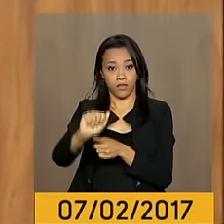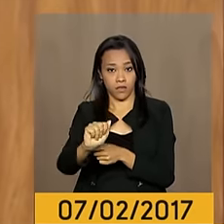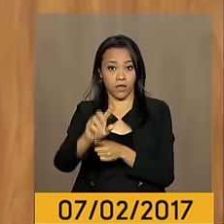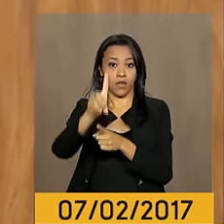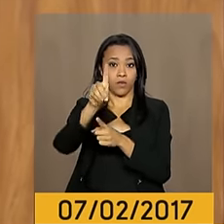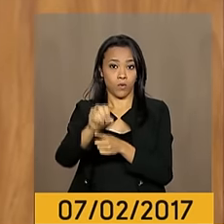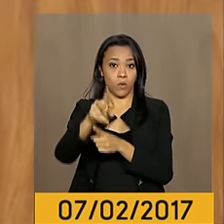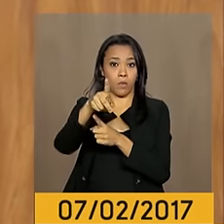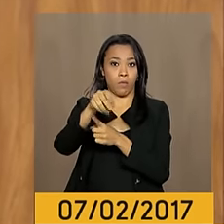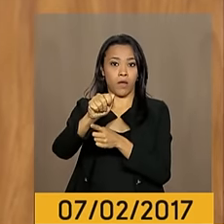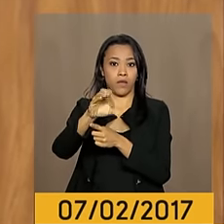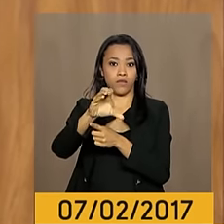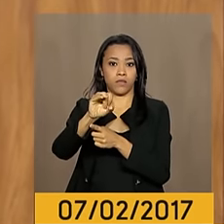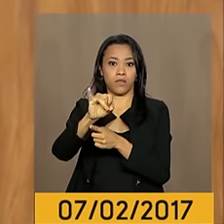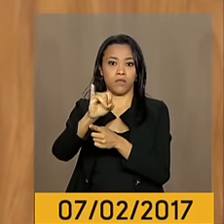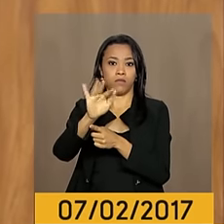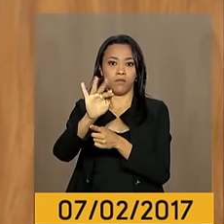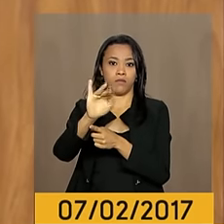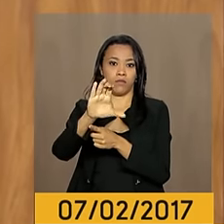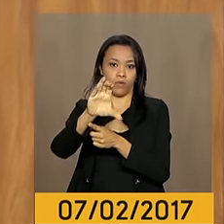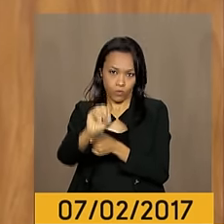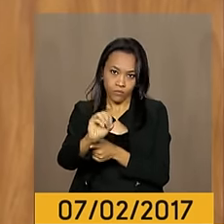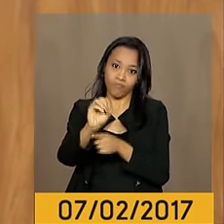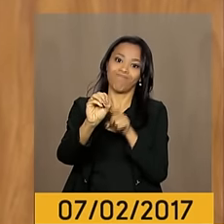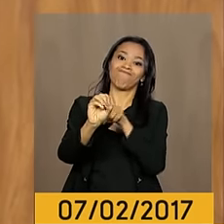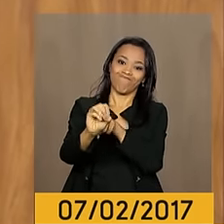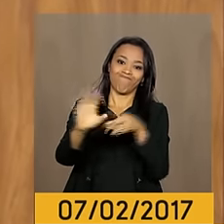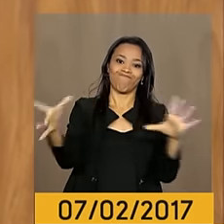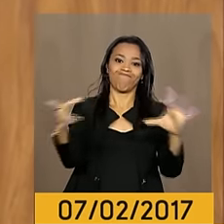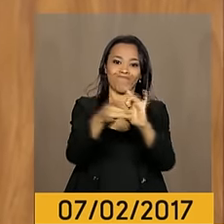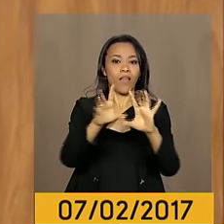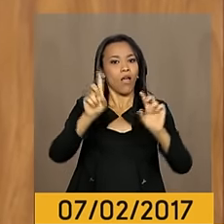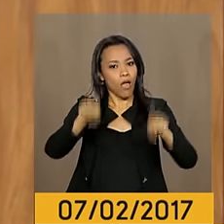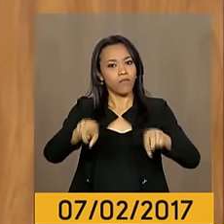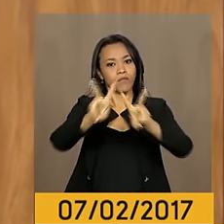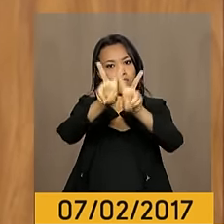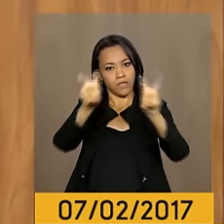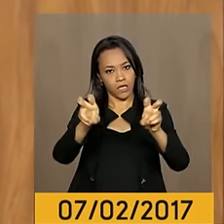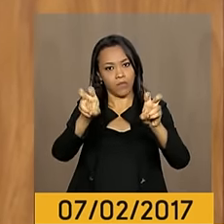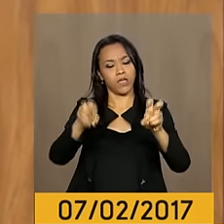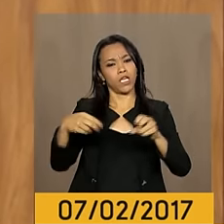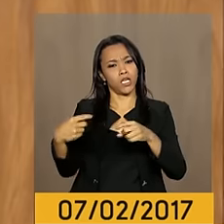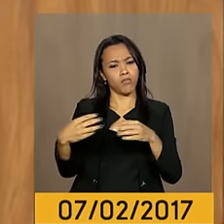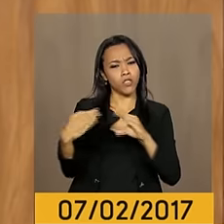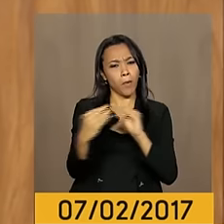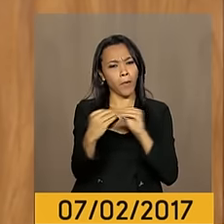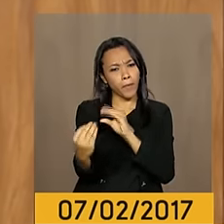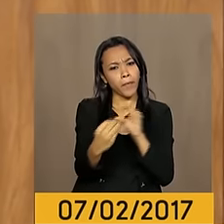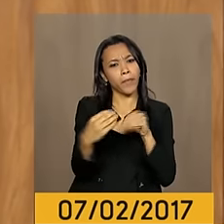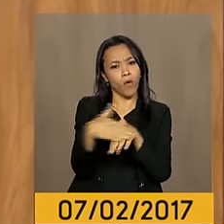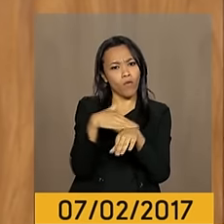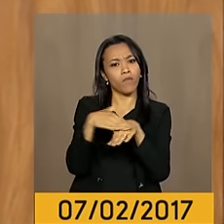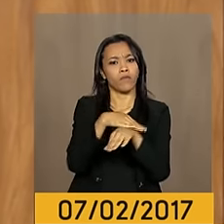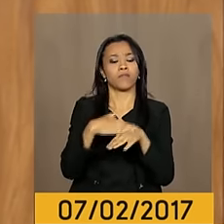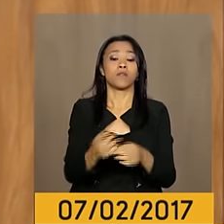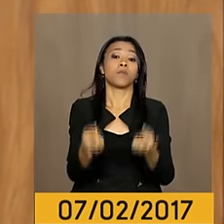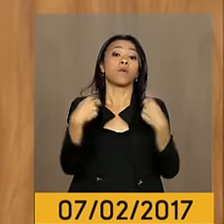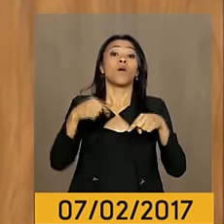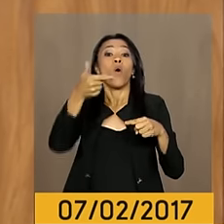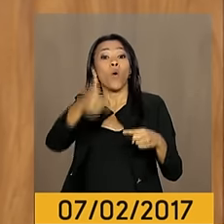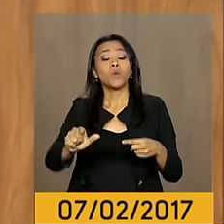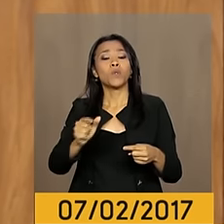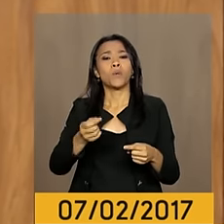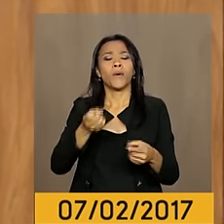que nós tratamos dessa eh matéria e coincidimos também em promover a eliminação de